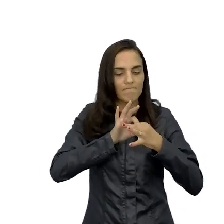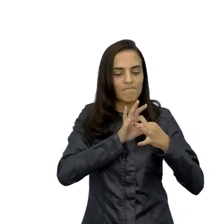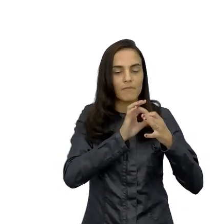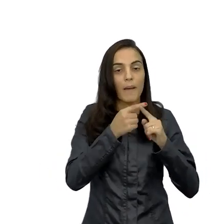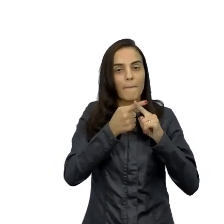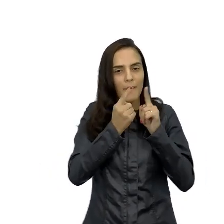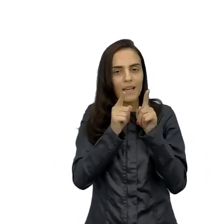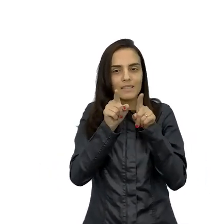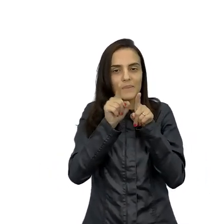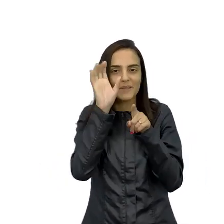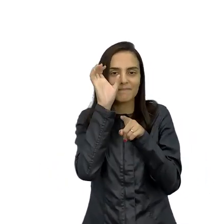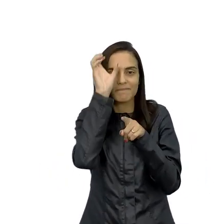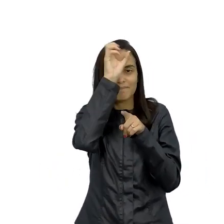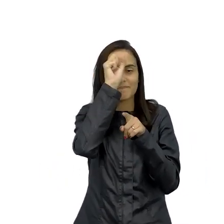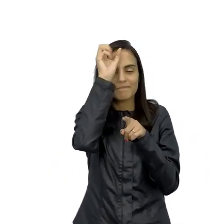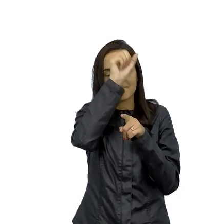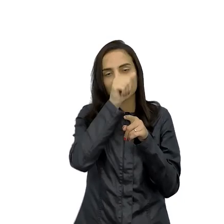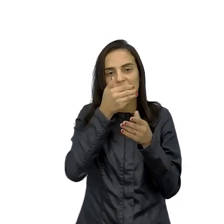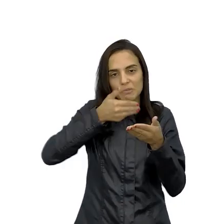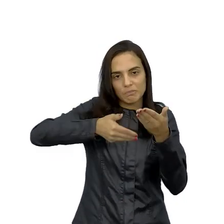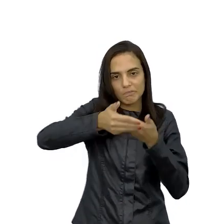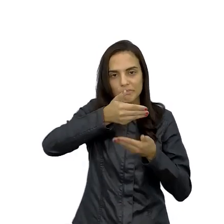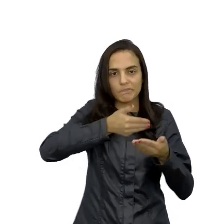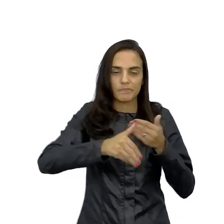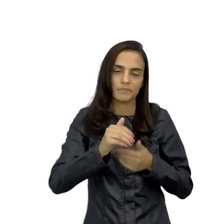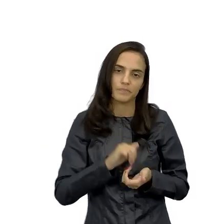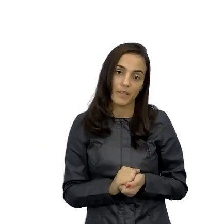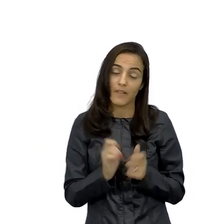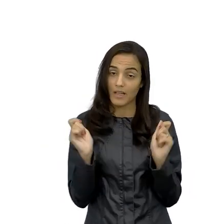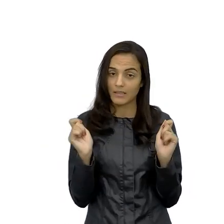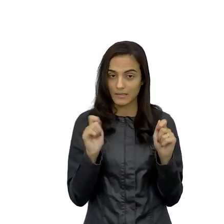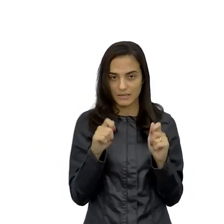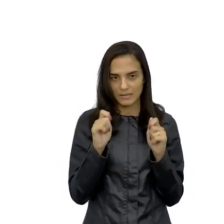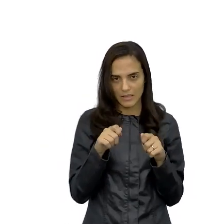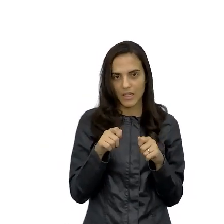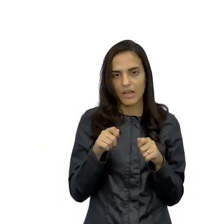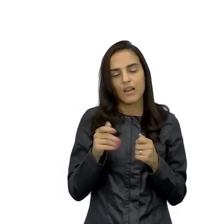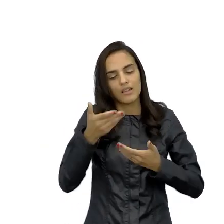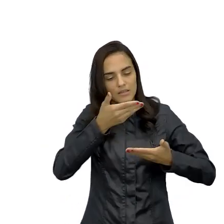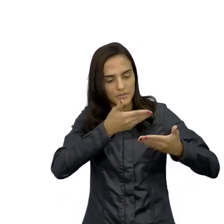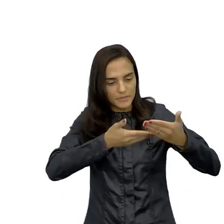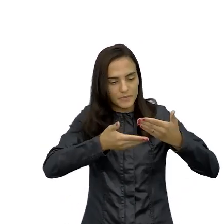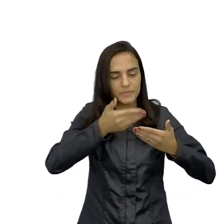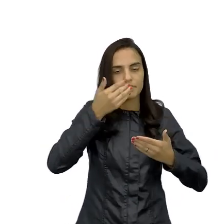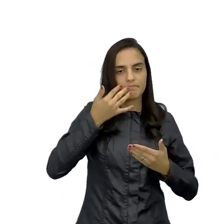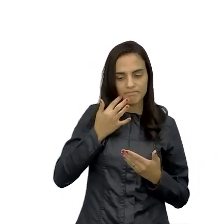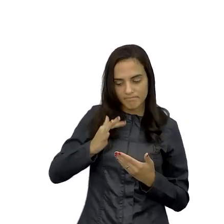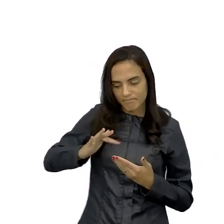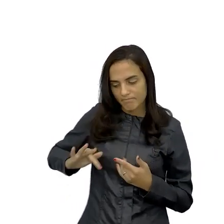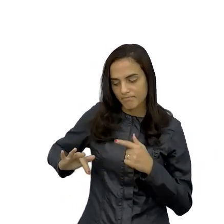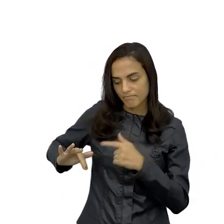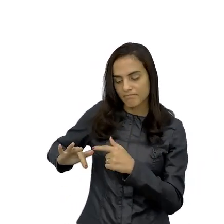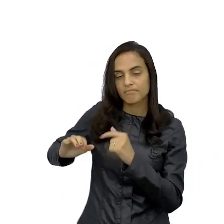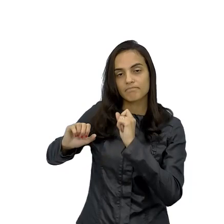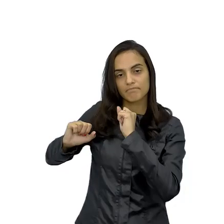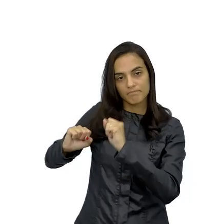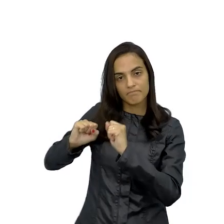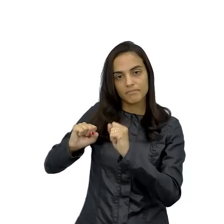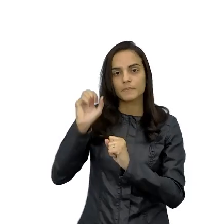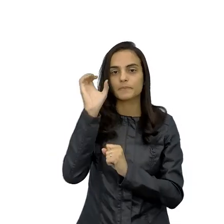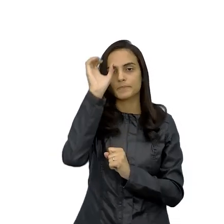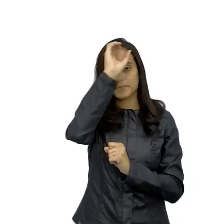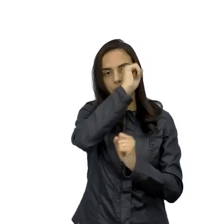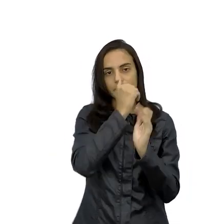de aprendizagem e de colaboração, né, que vai permitir, no fundo, a interação entre as crianças para que elas possam